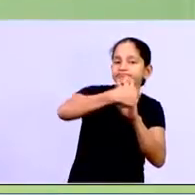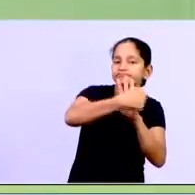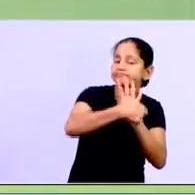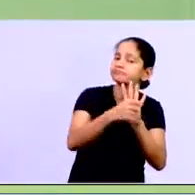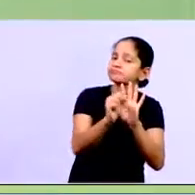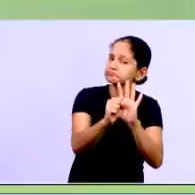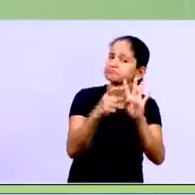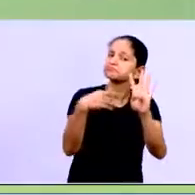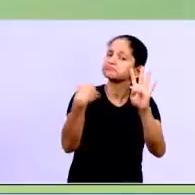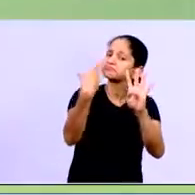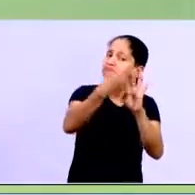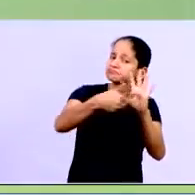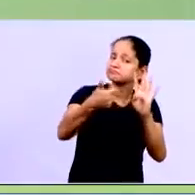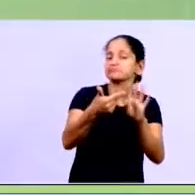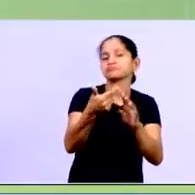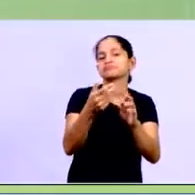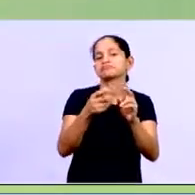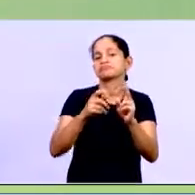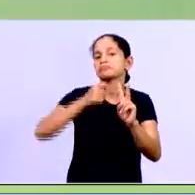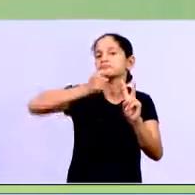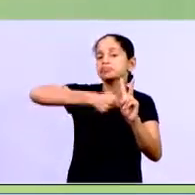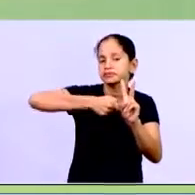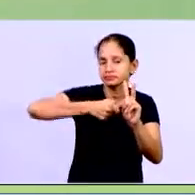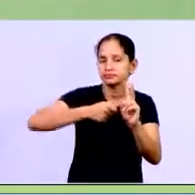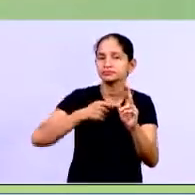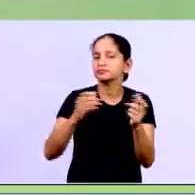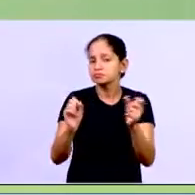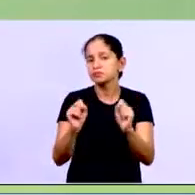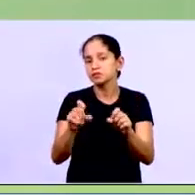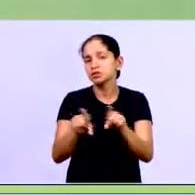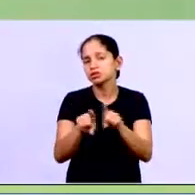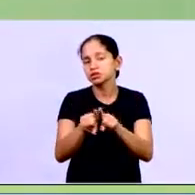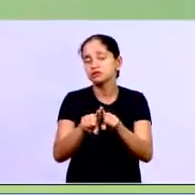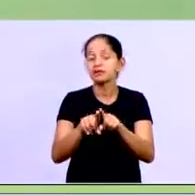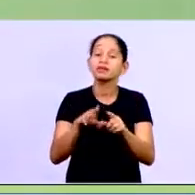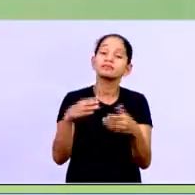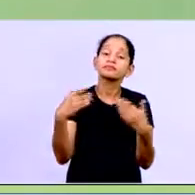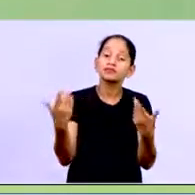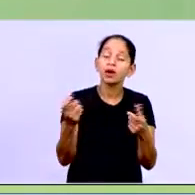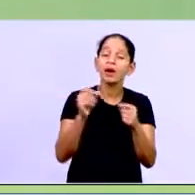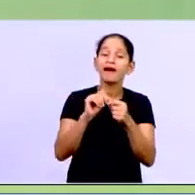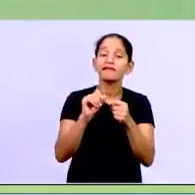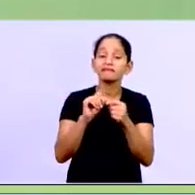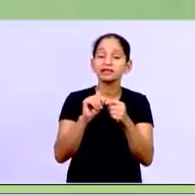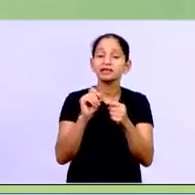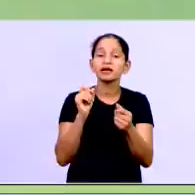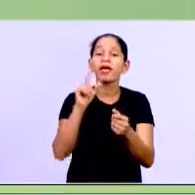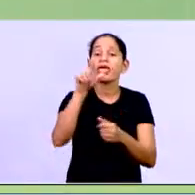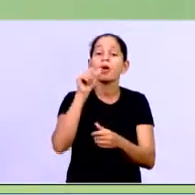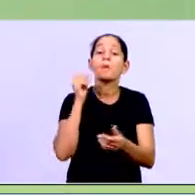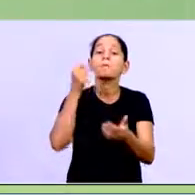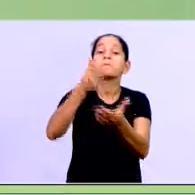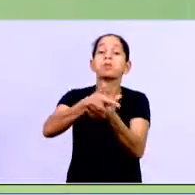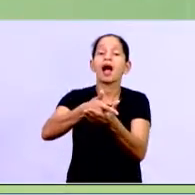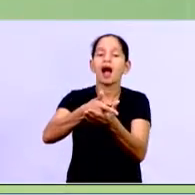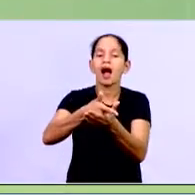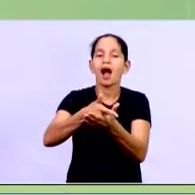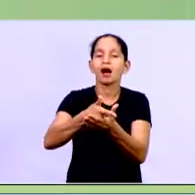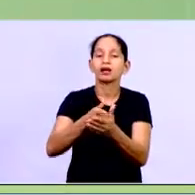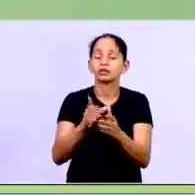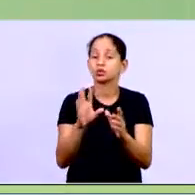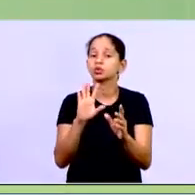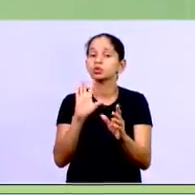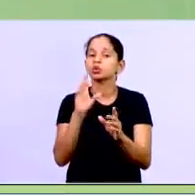ser mensais, bimestrais, semestrais, anuais, ok? Então a amortização é o quê? Ele é o pagamento do